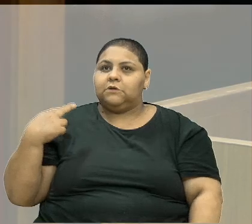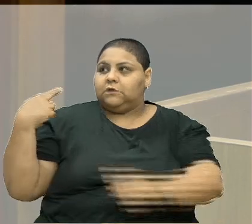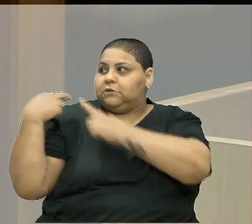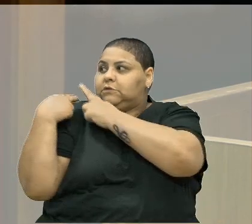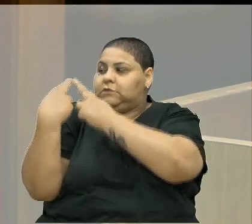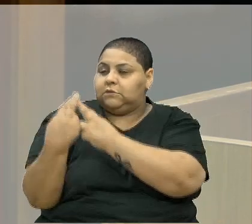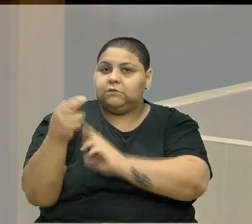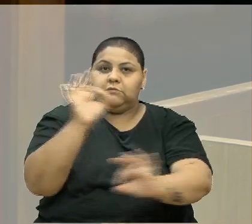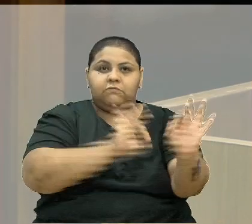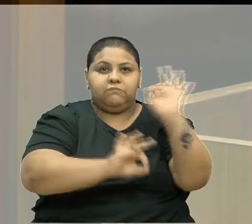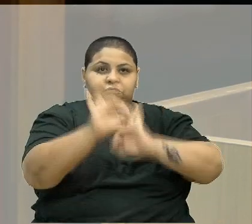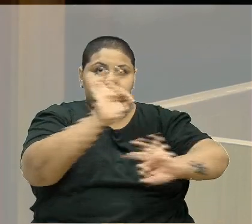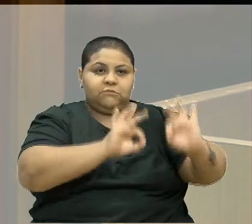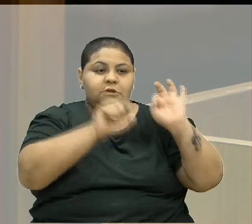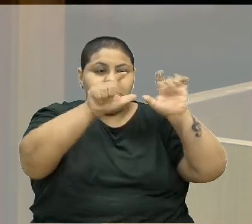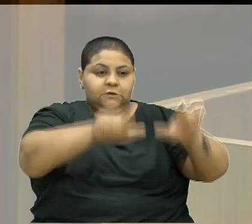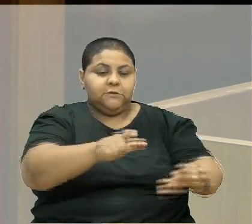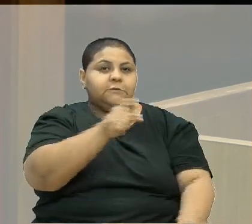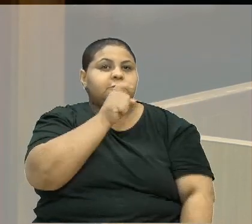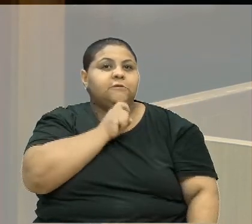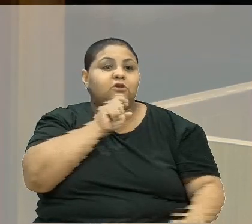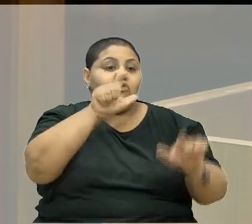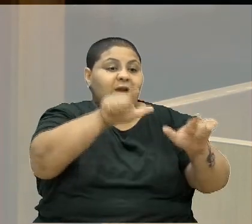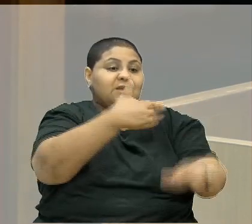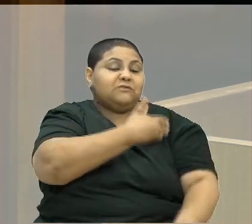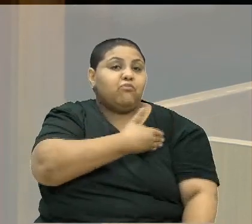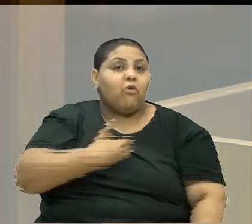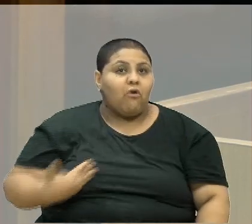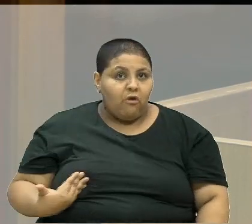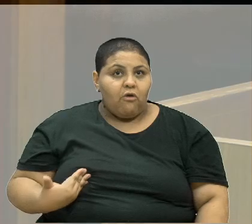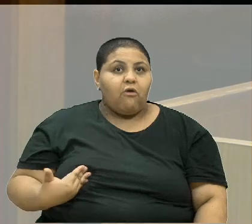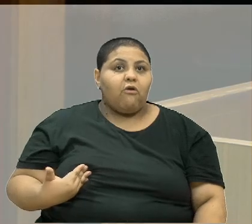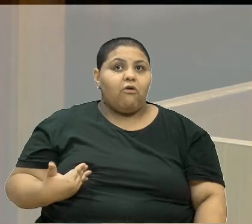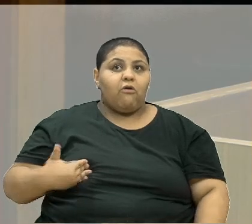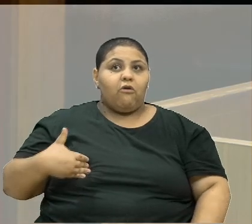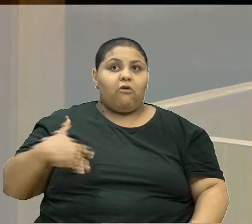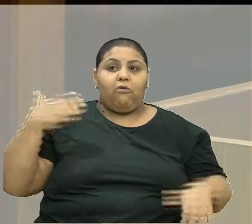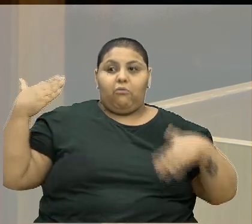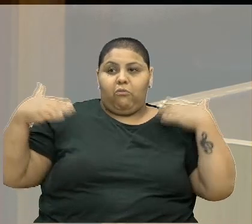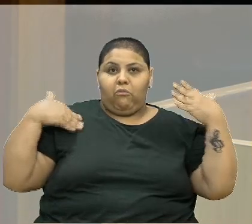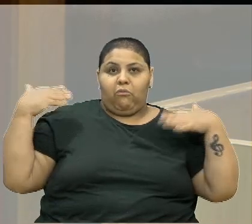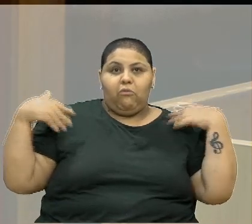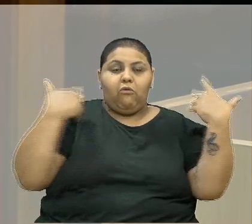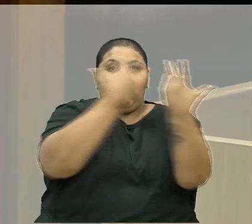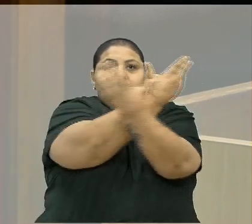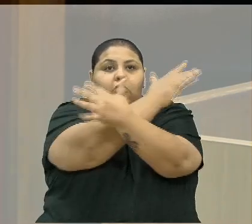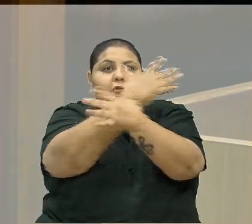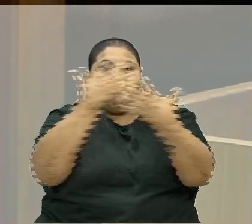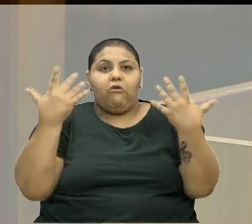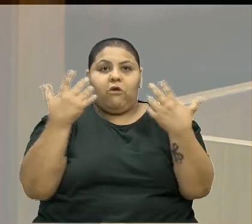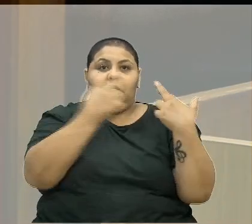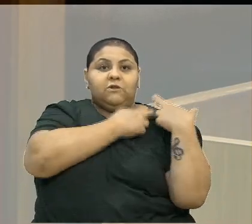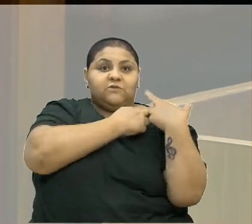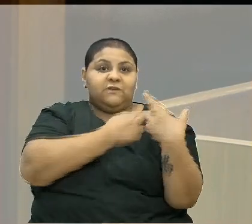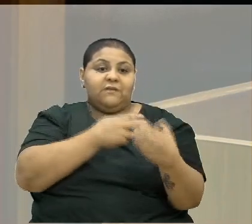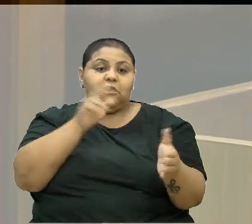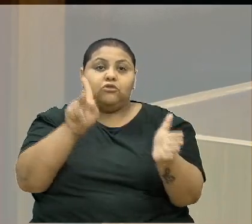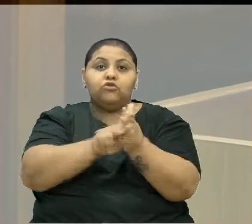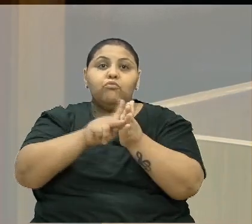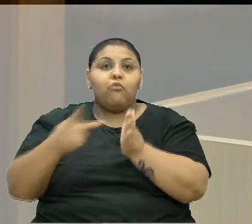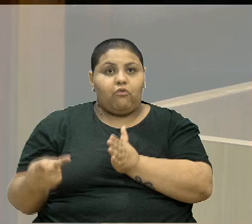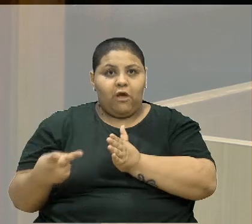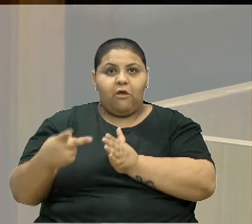pela manutenção de áreas verdes em espaços públicos, passeios, canteiros centrais, será dos municípios.